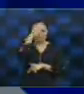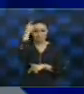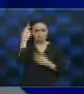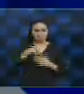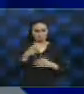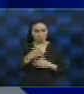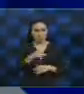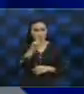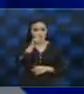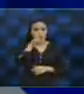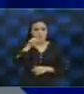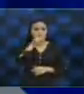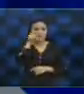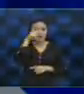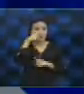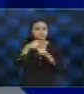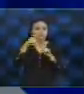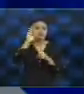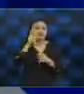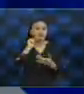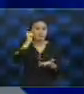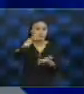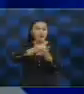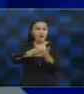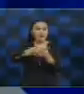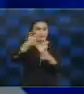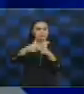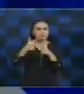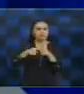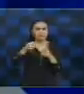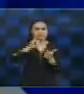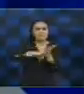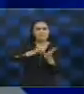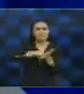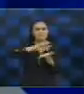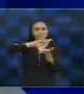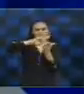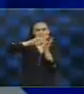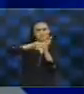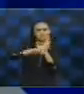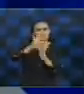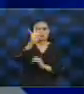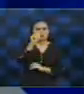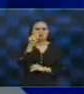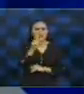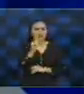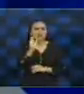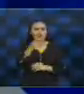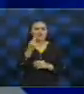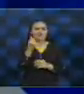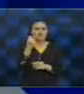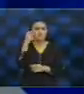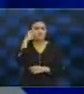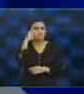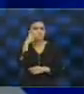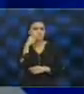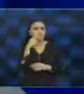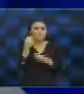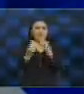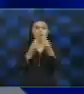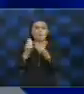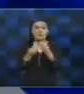1,5 bilhão, 31% de inflação no período. E 650 milhões, a nossa perda de arrecadação em